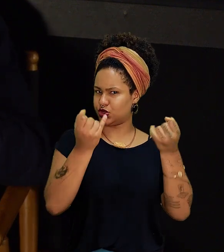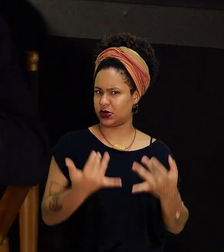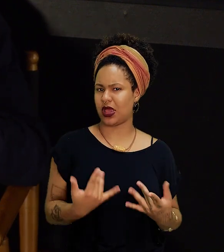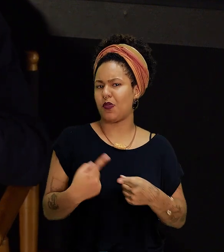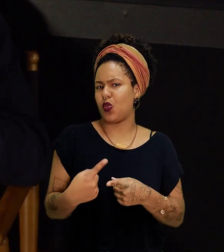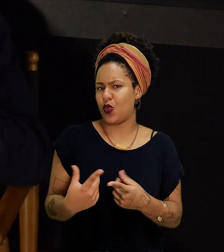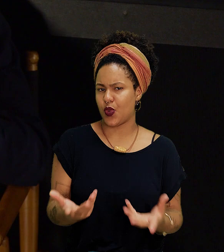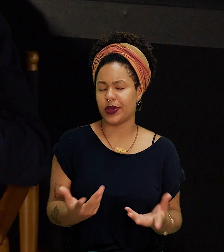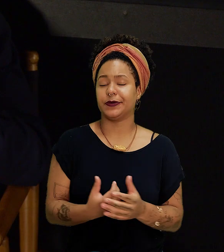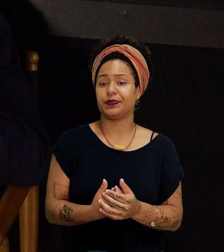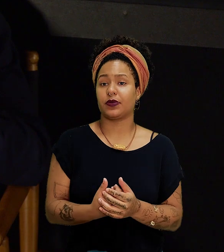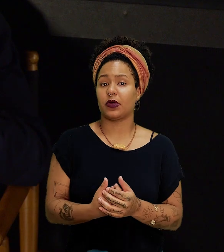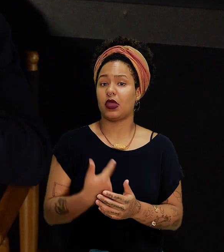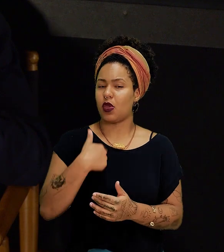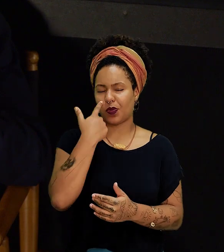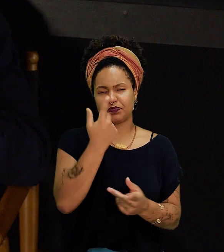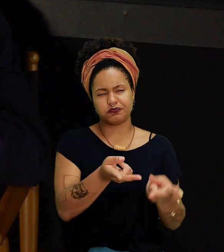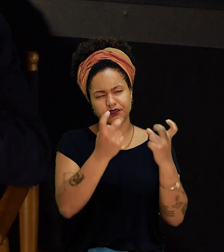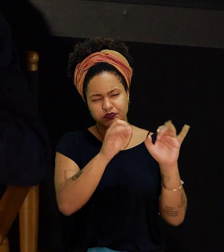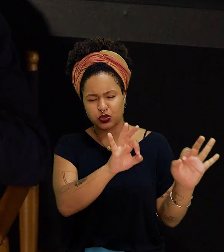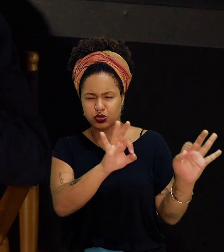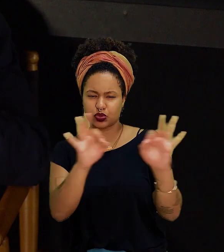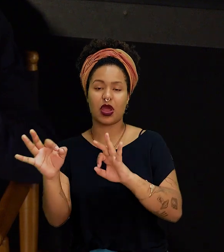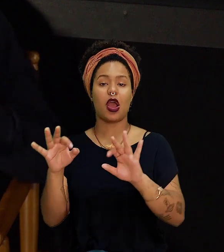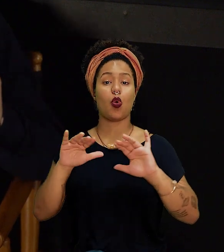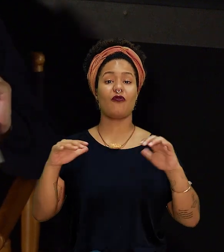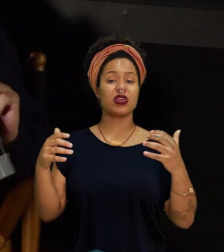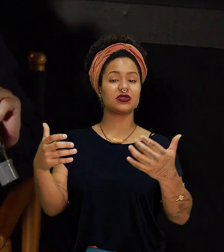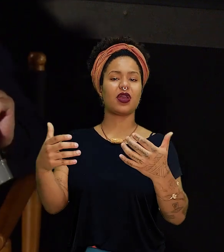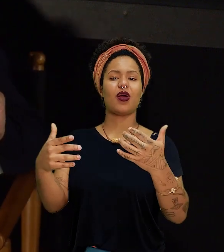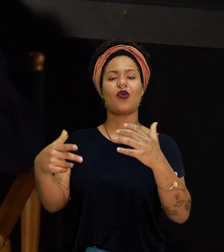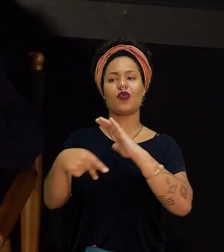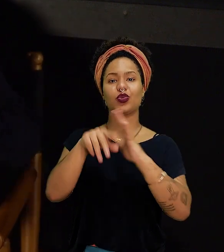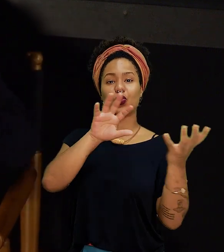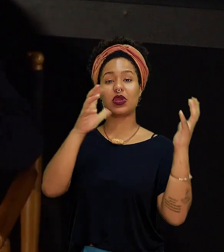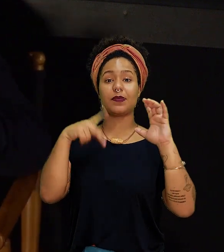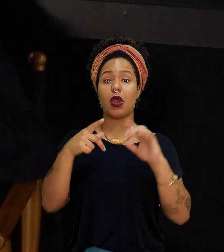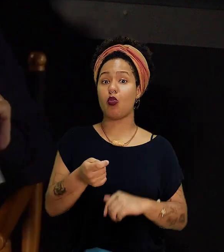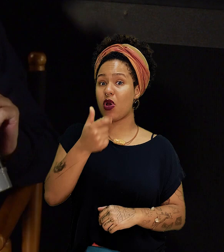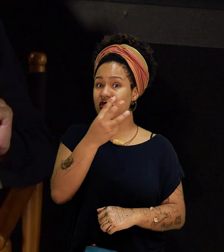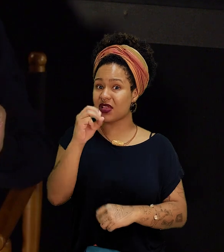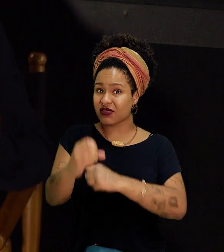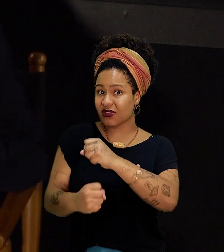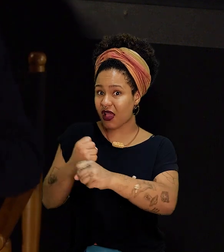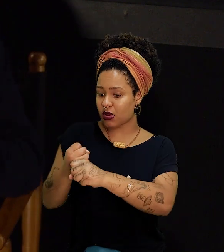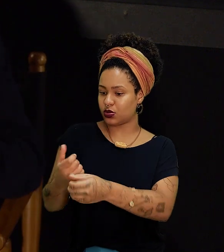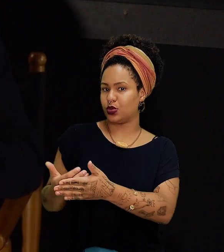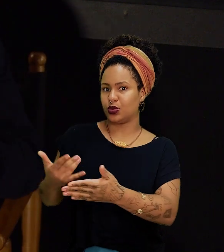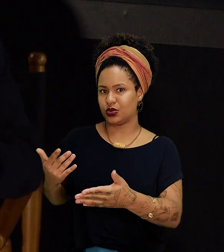pelo seguinte. Eu acompanho a Convenção Clima faz já uns mais de 30 anos, tá?